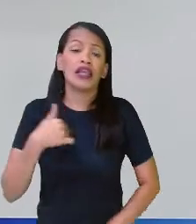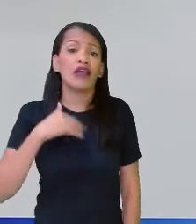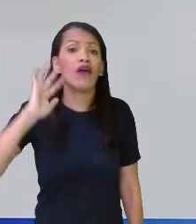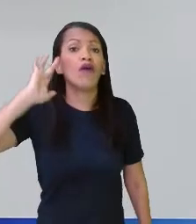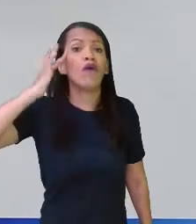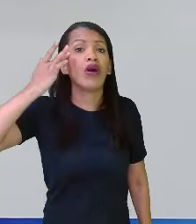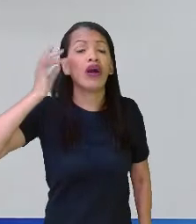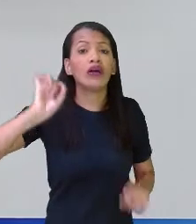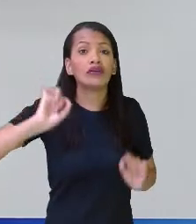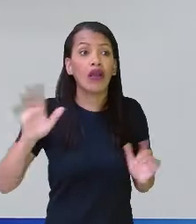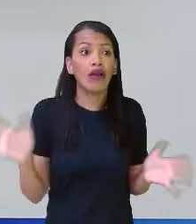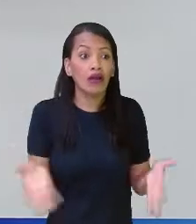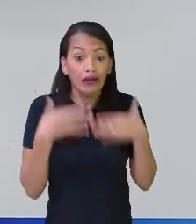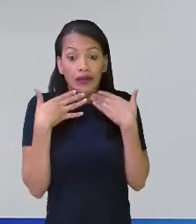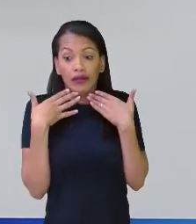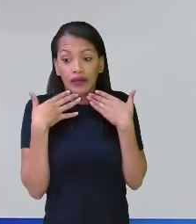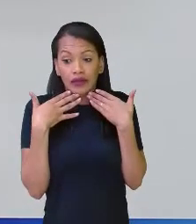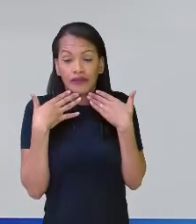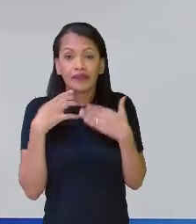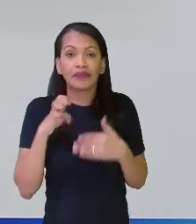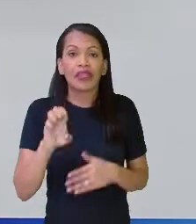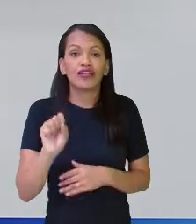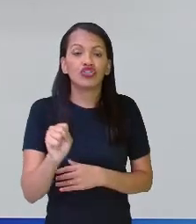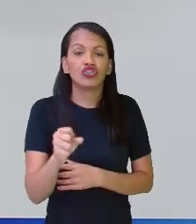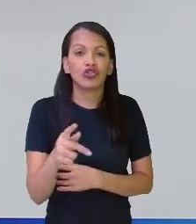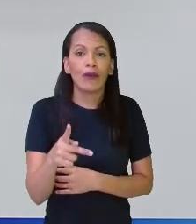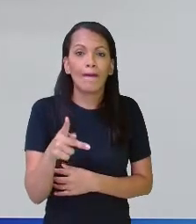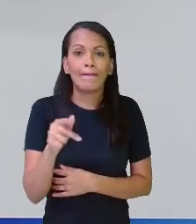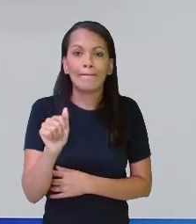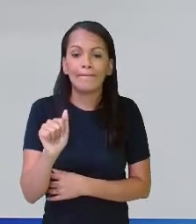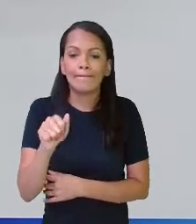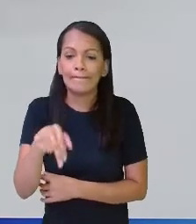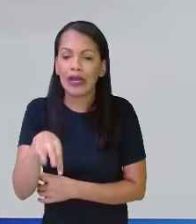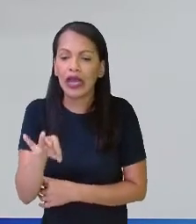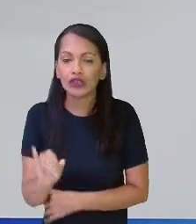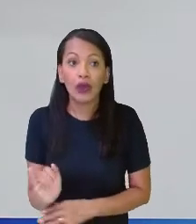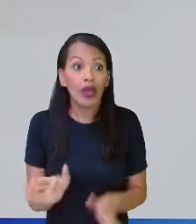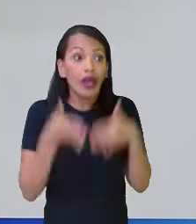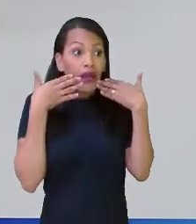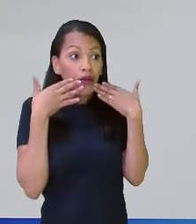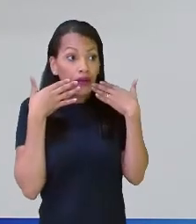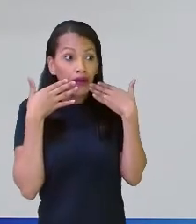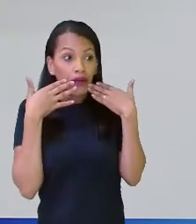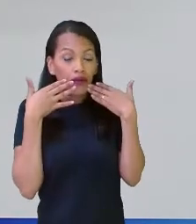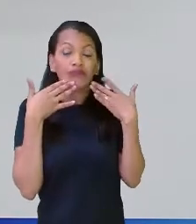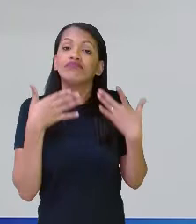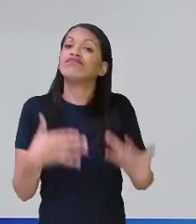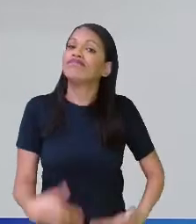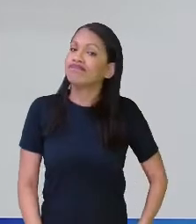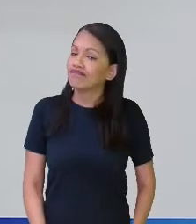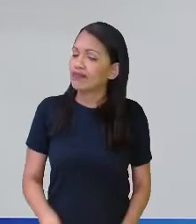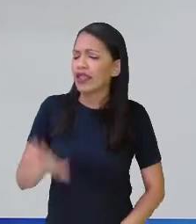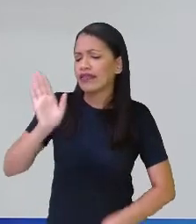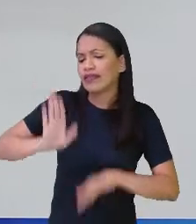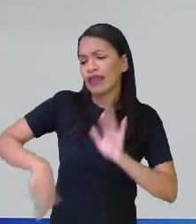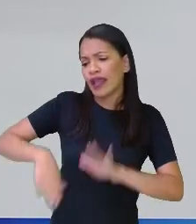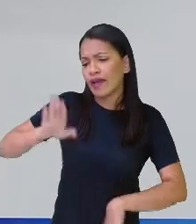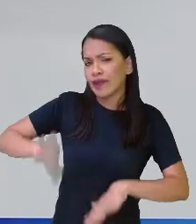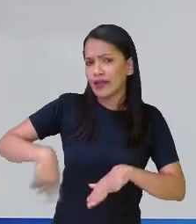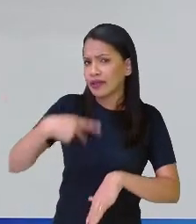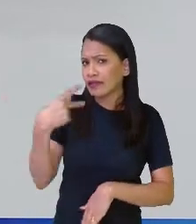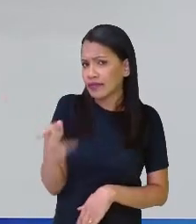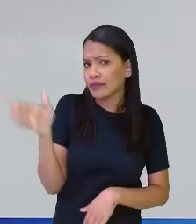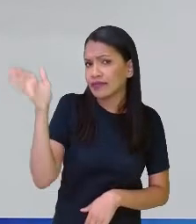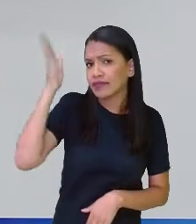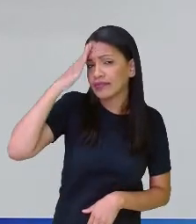uma expressão de espanto. Eu acho que ele está espantado. Mas depende da sua interpretação também, né? Tem gente que vai achar que ele está feliz.